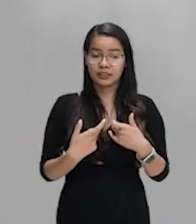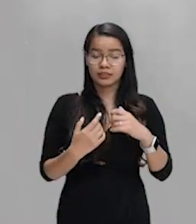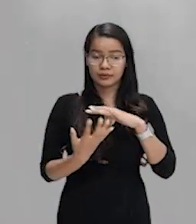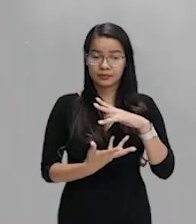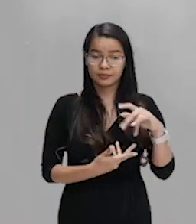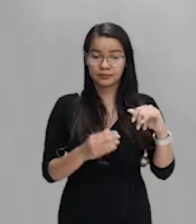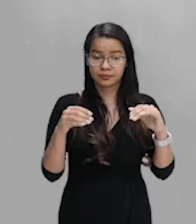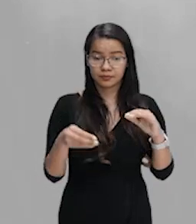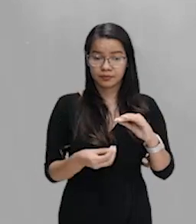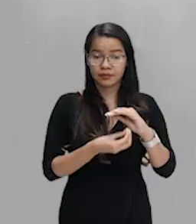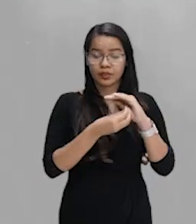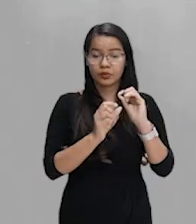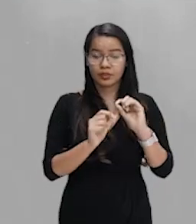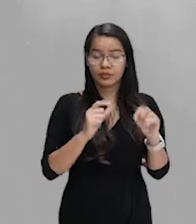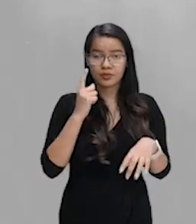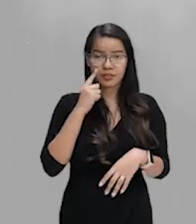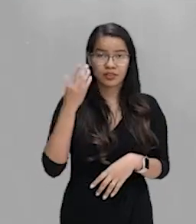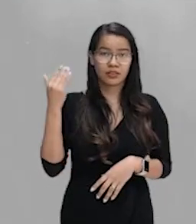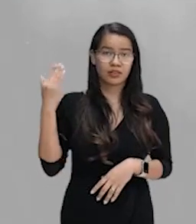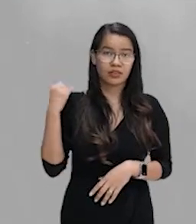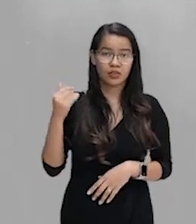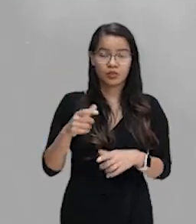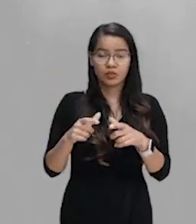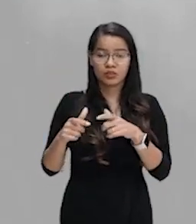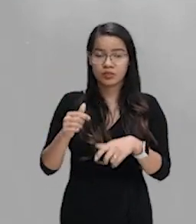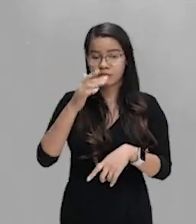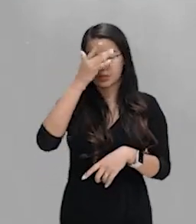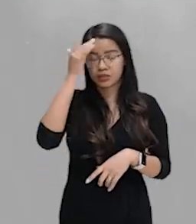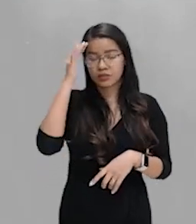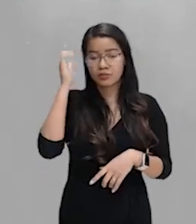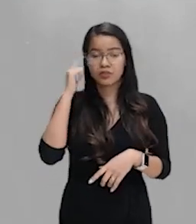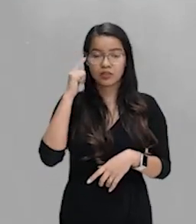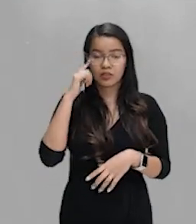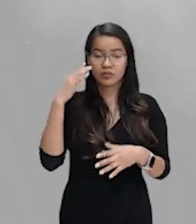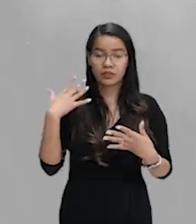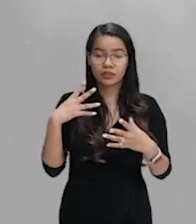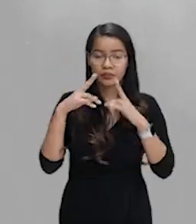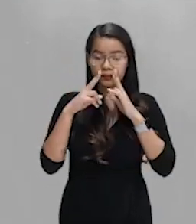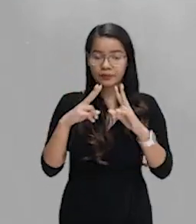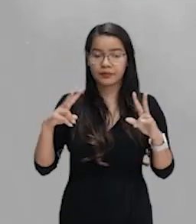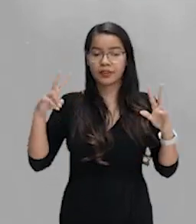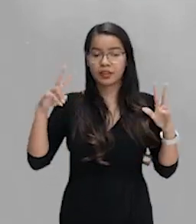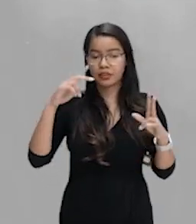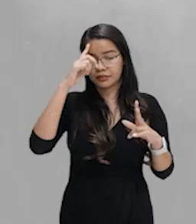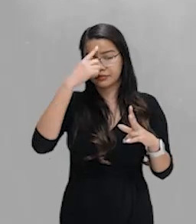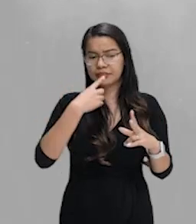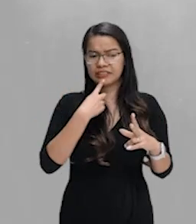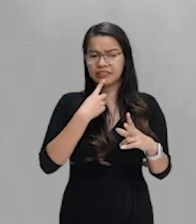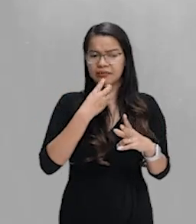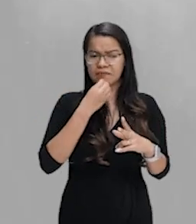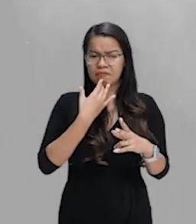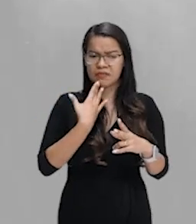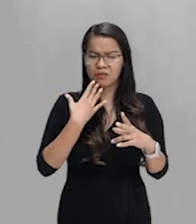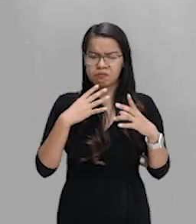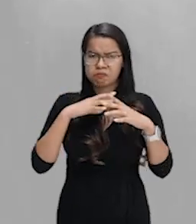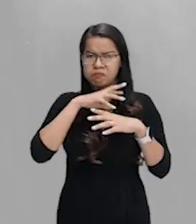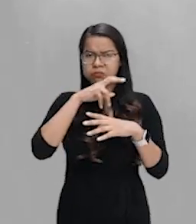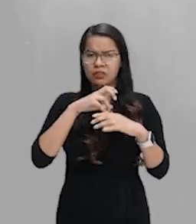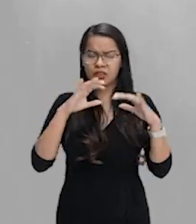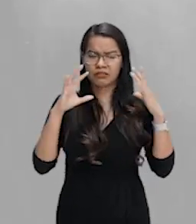pelo menos era o que se pensava naquela época, onde as pessoas pensavam dessa maneira. E ele vê a face da guerra de maneira bem